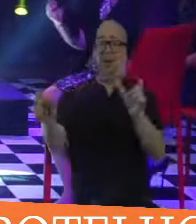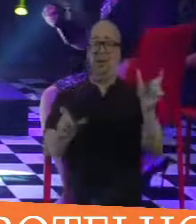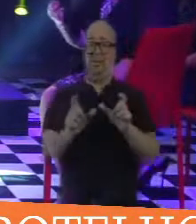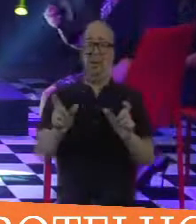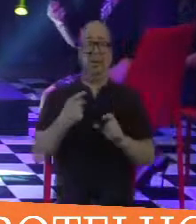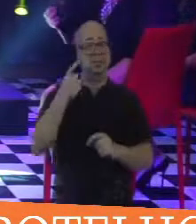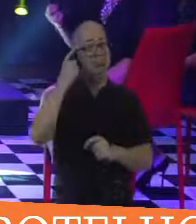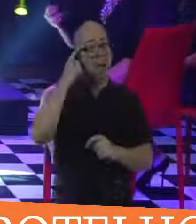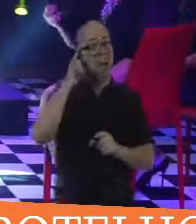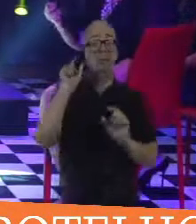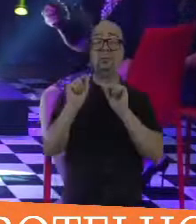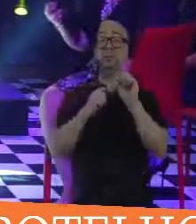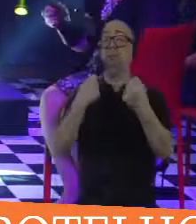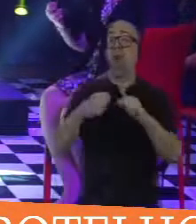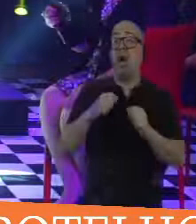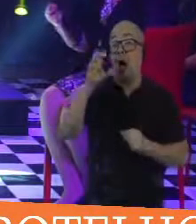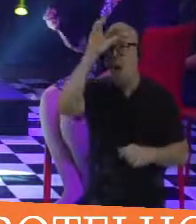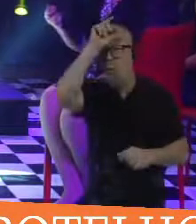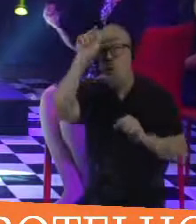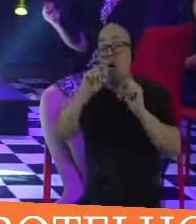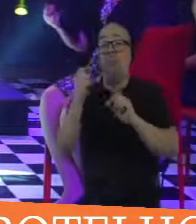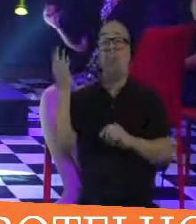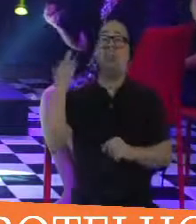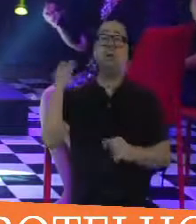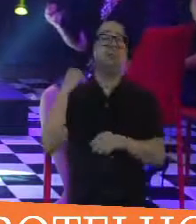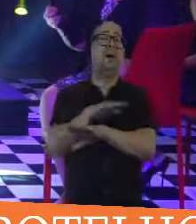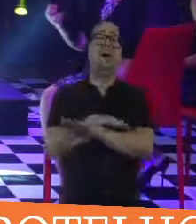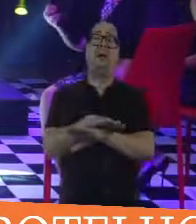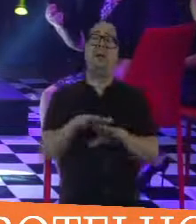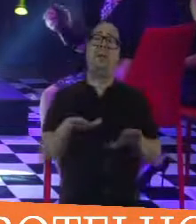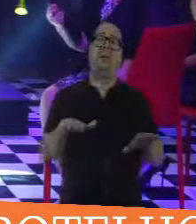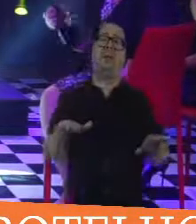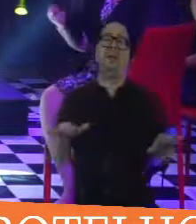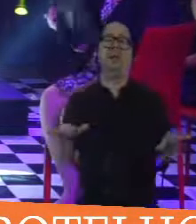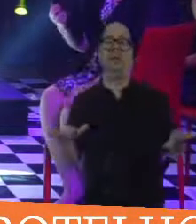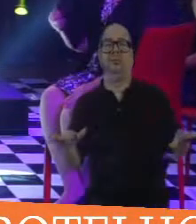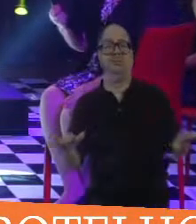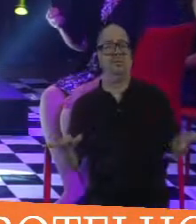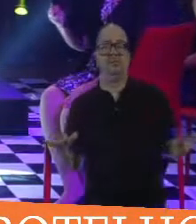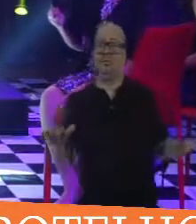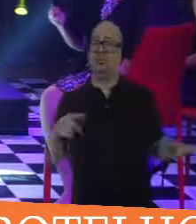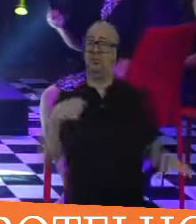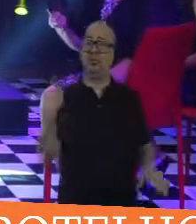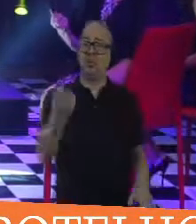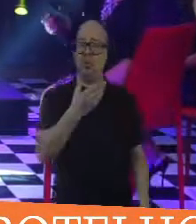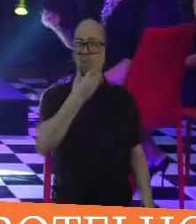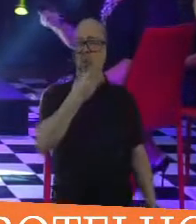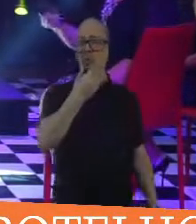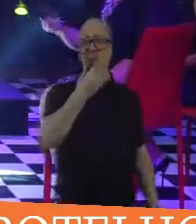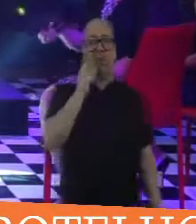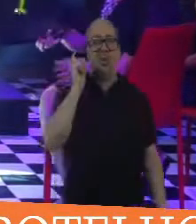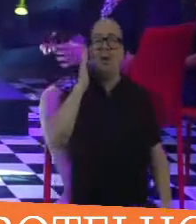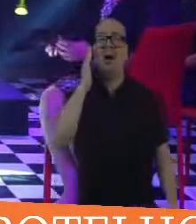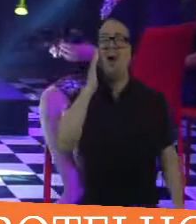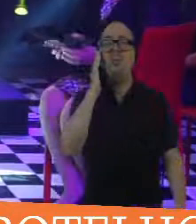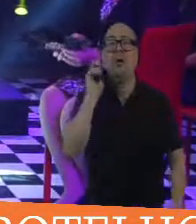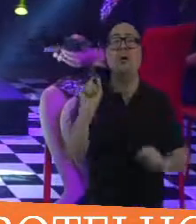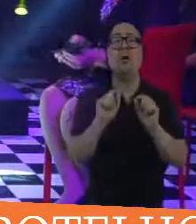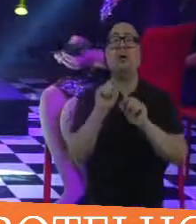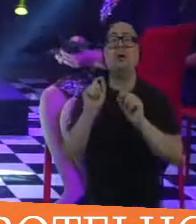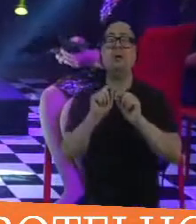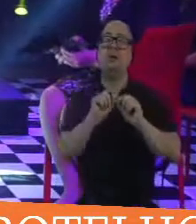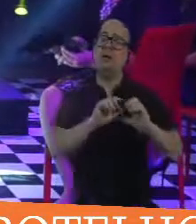consegue compreender que o passado já morreu. Todo homem que não sabe que no